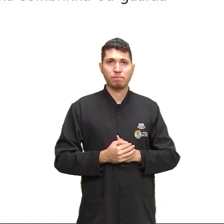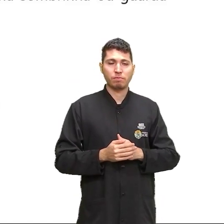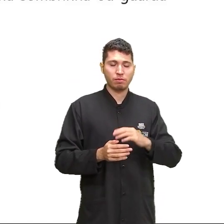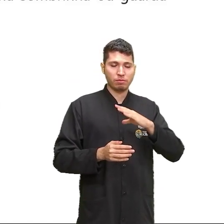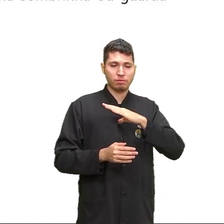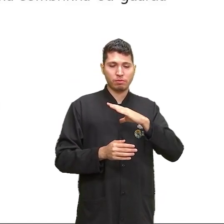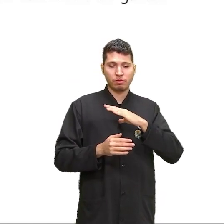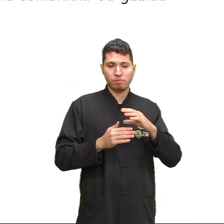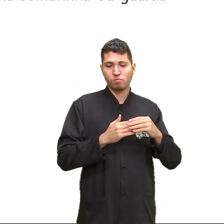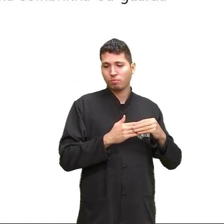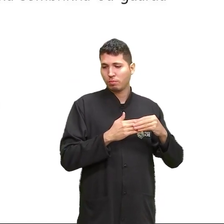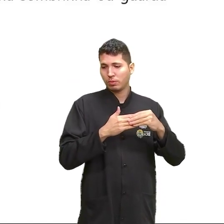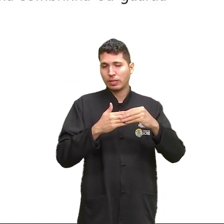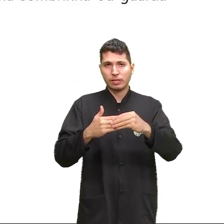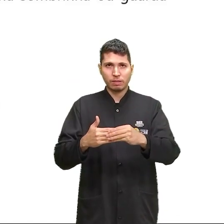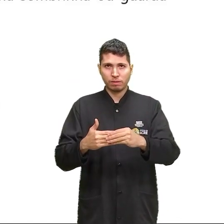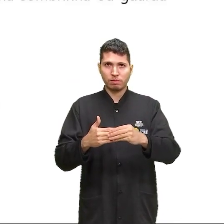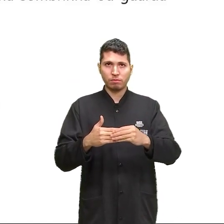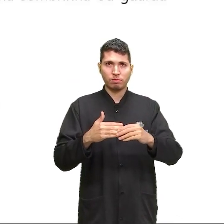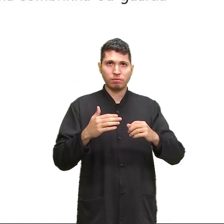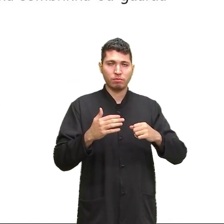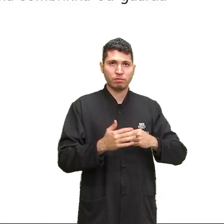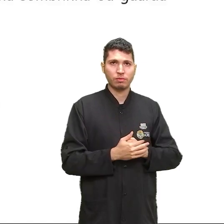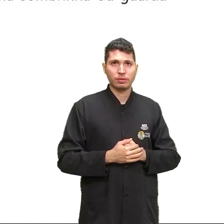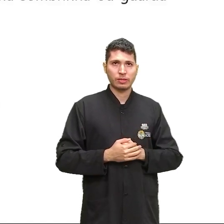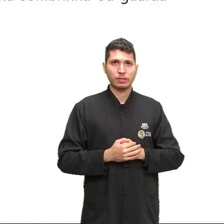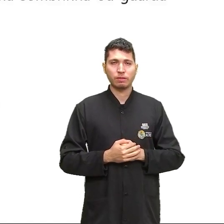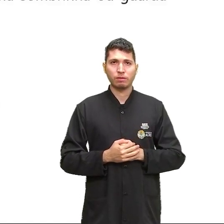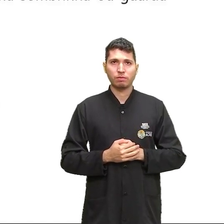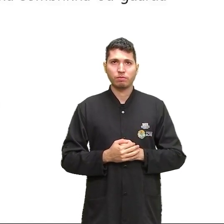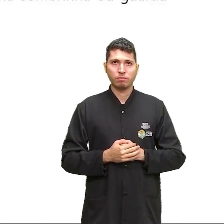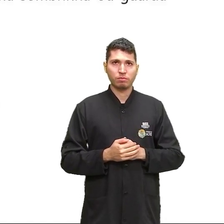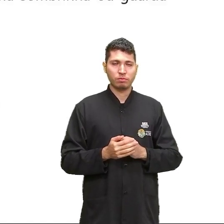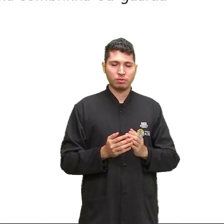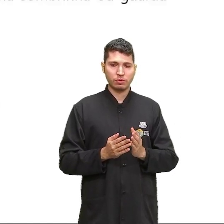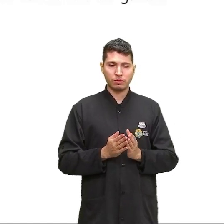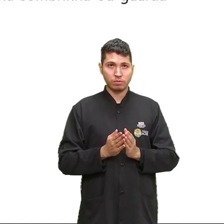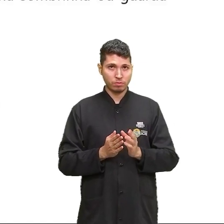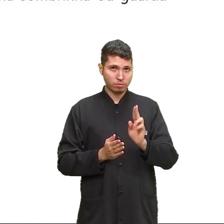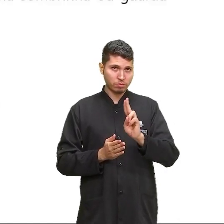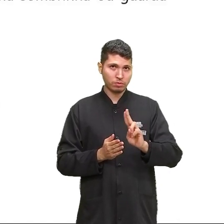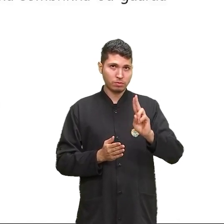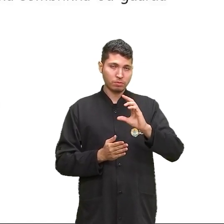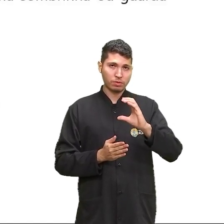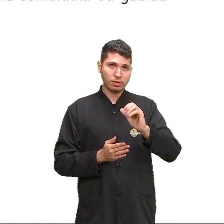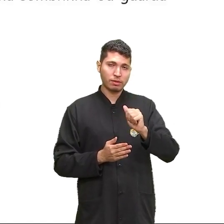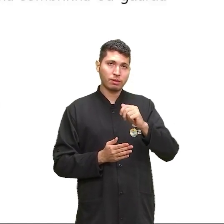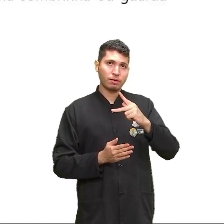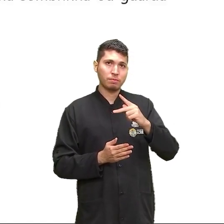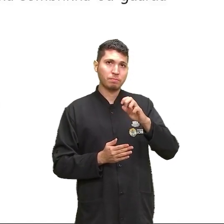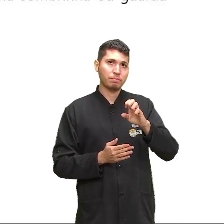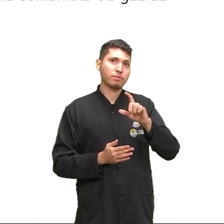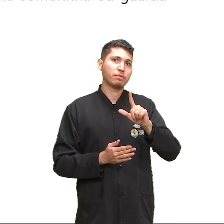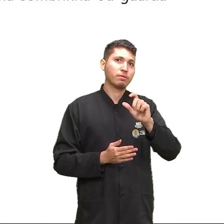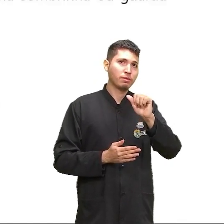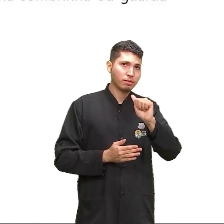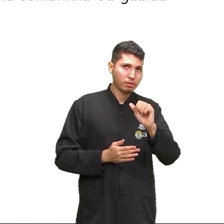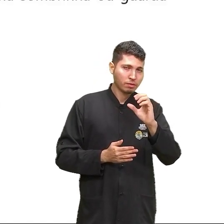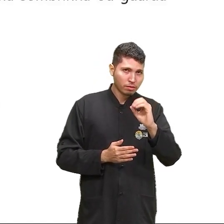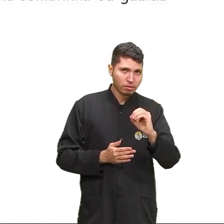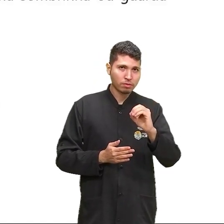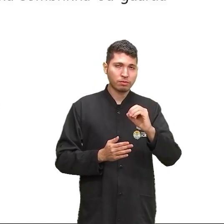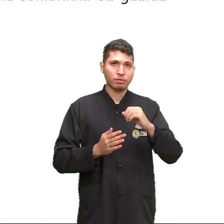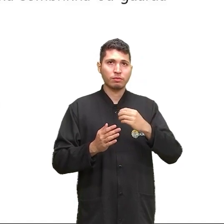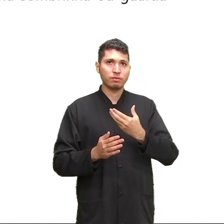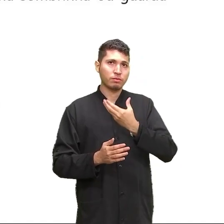de Janeiro, relatadas pelo capelão de um navio que ancorou na cidade do Rio de Janeiro em dezembro de